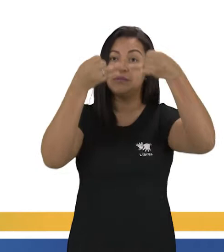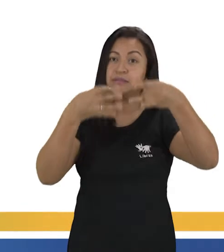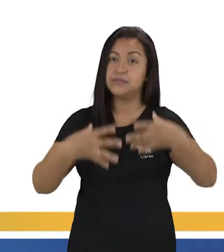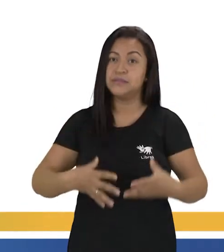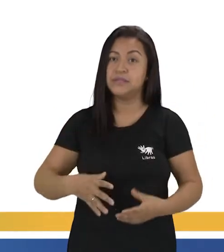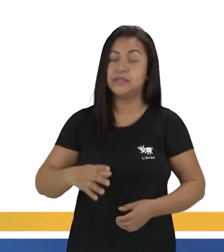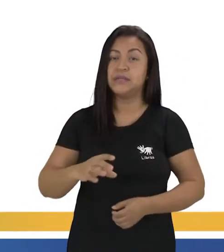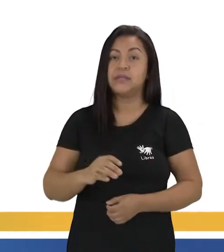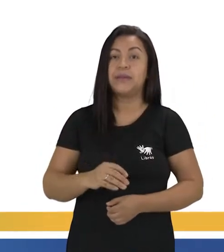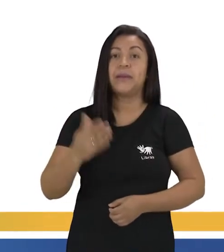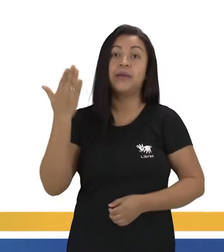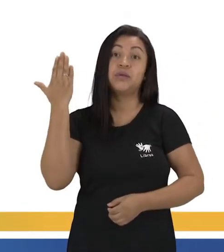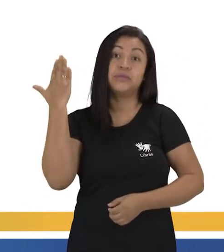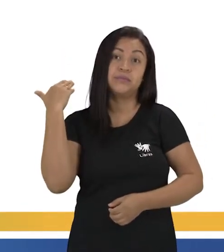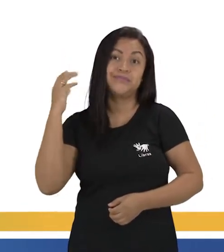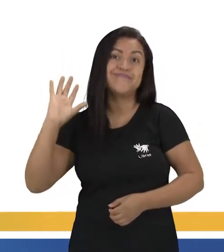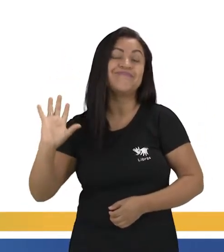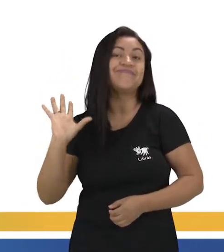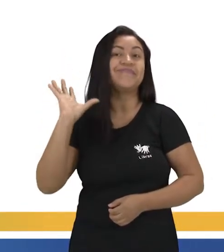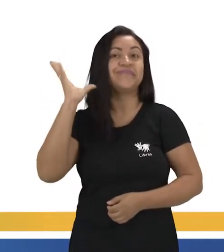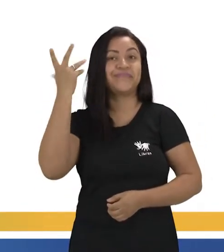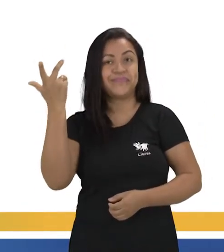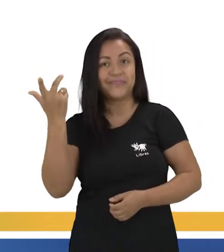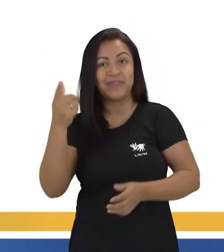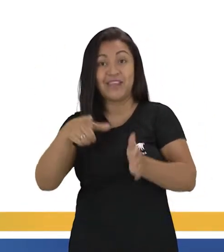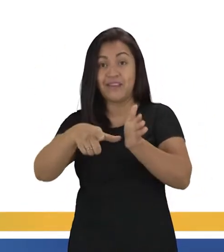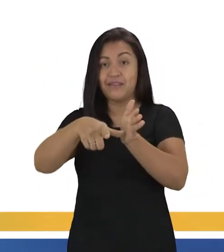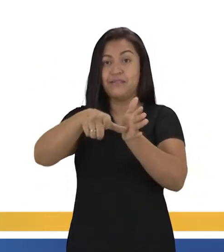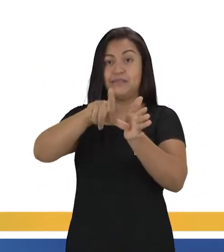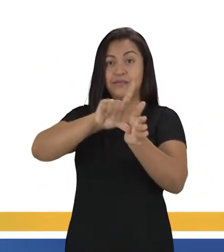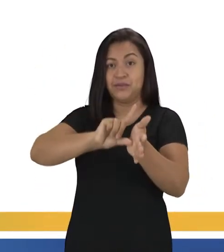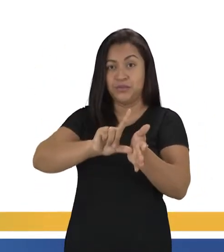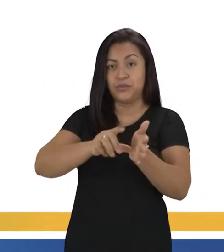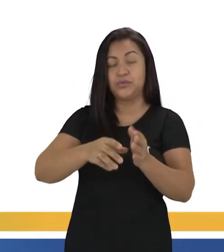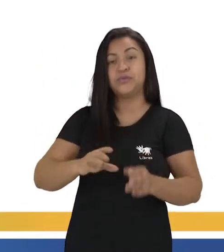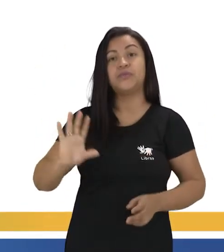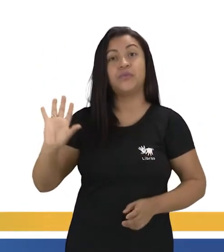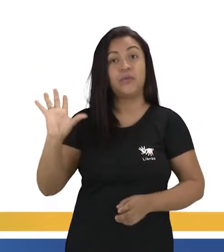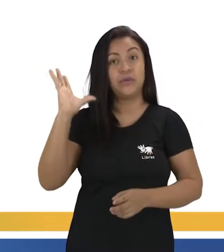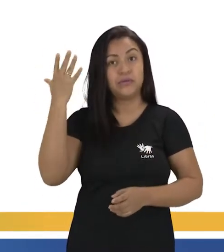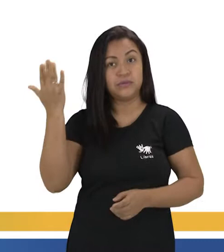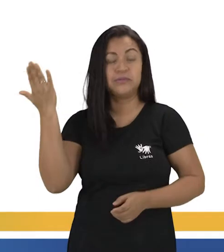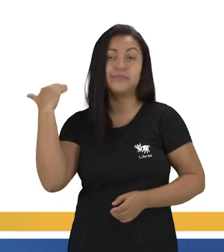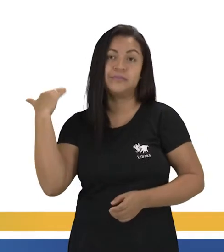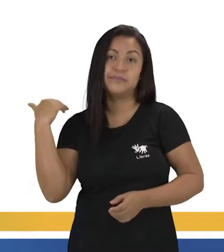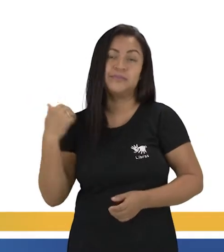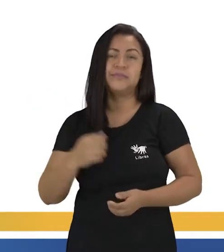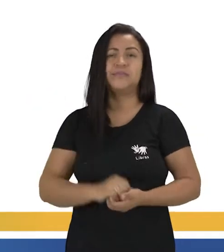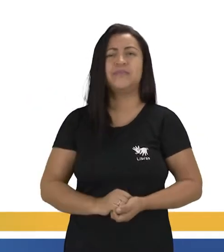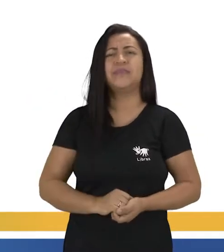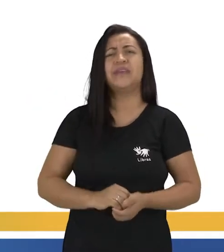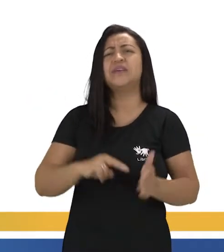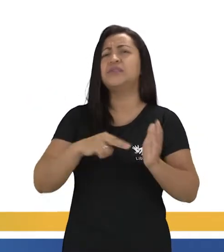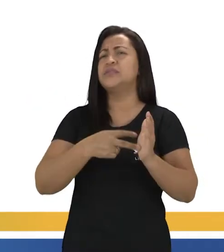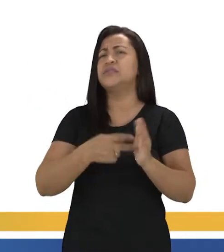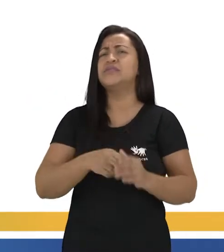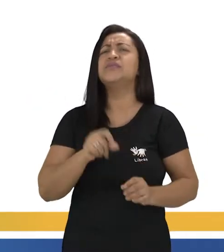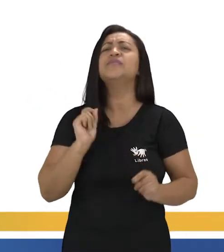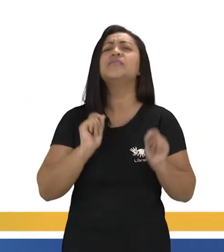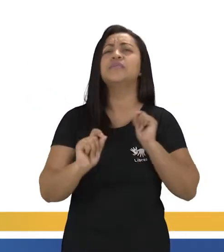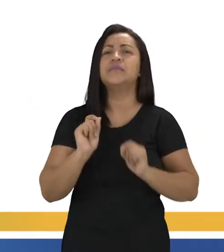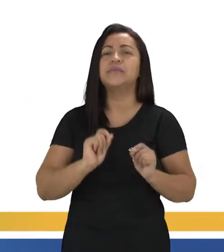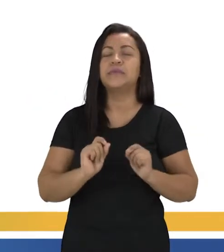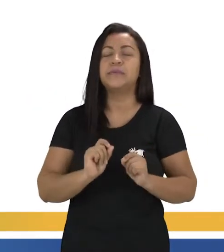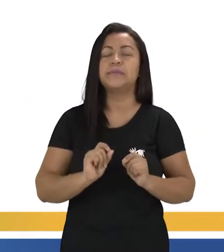no passado antes de outras ações passadas. Tanto passado nessa definição, mas o que isso quer dizer, né?